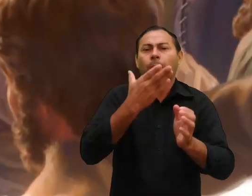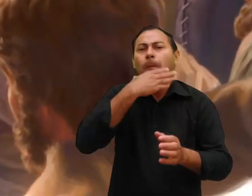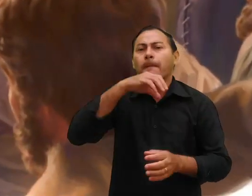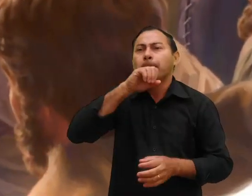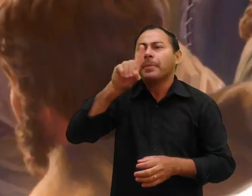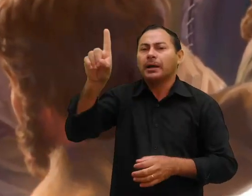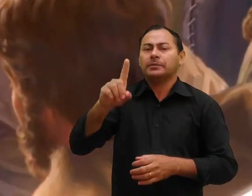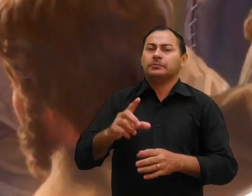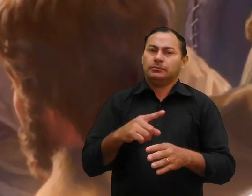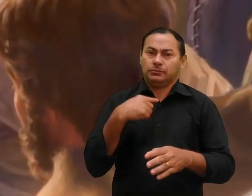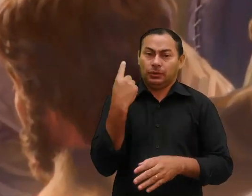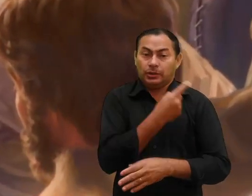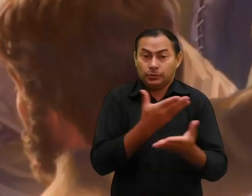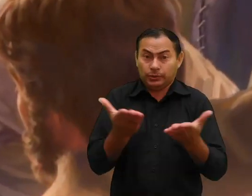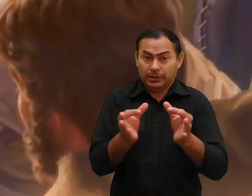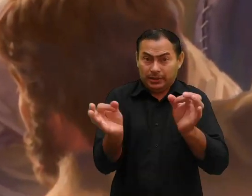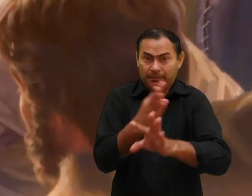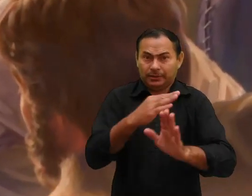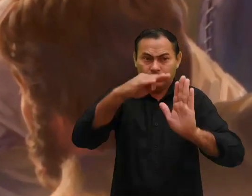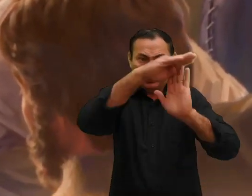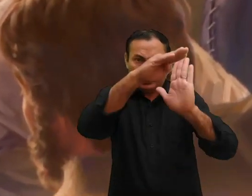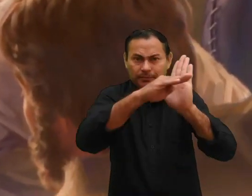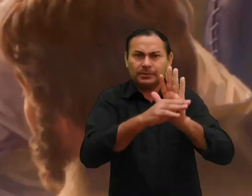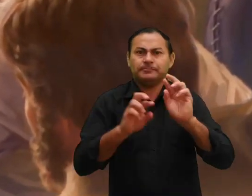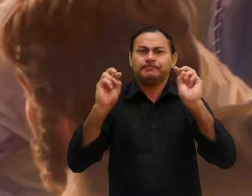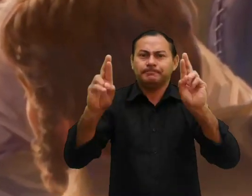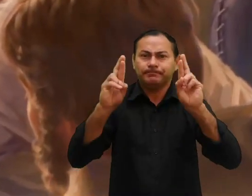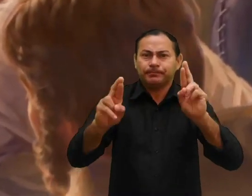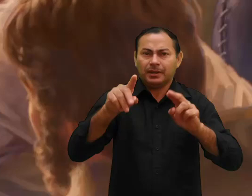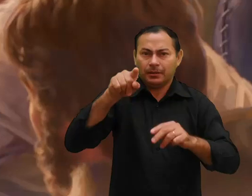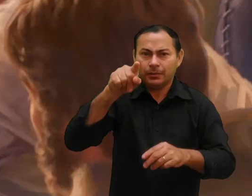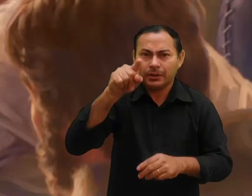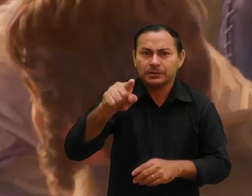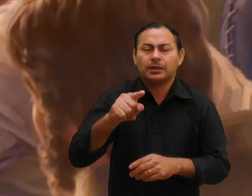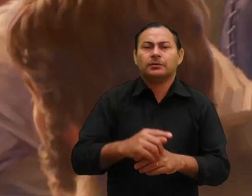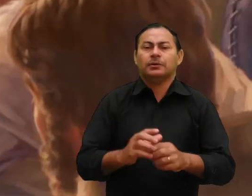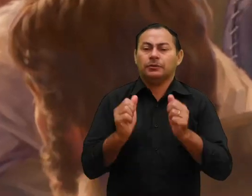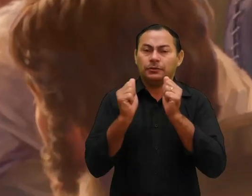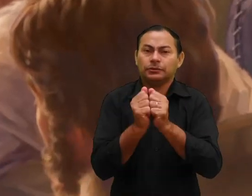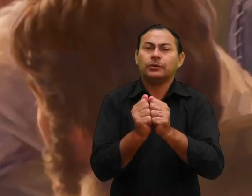o Pai. Estamos terminando o nosso programa de hoje na esperança de que você